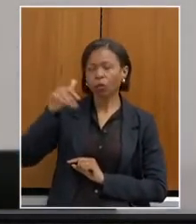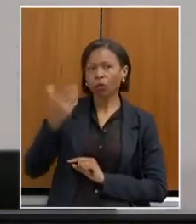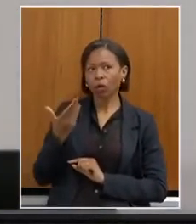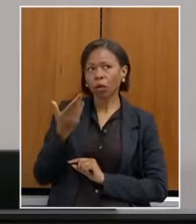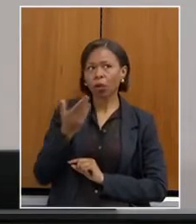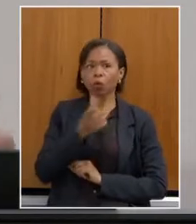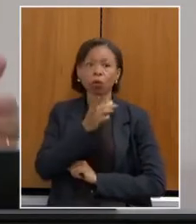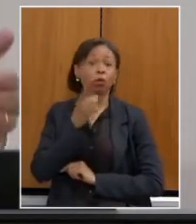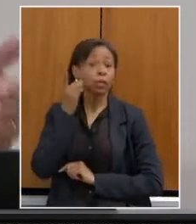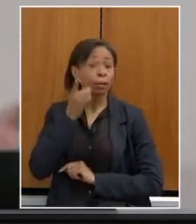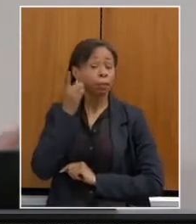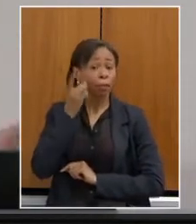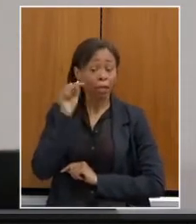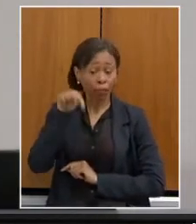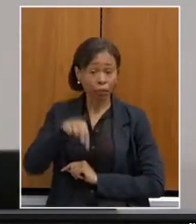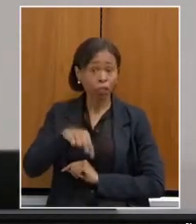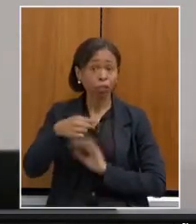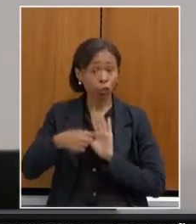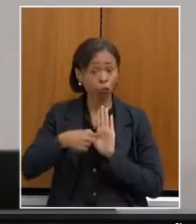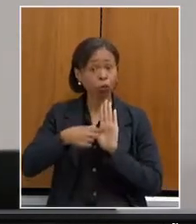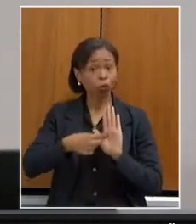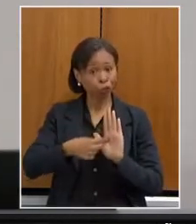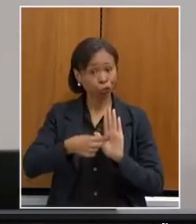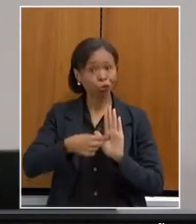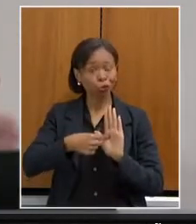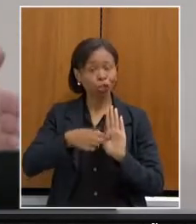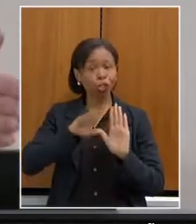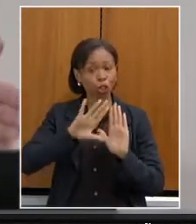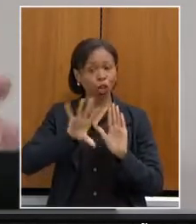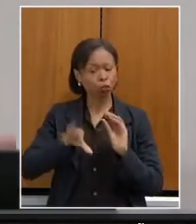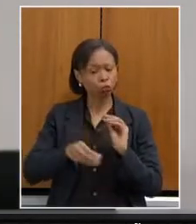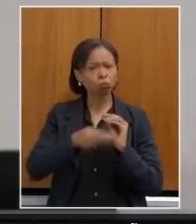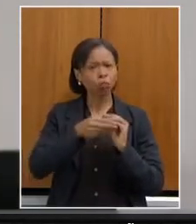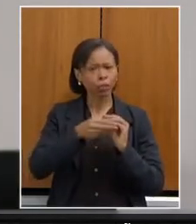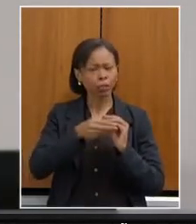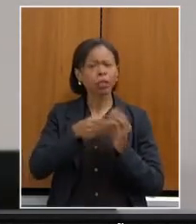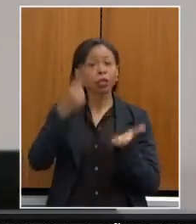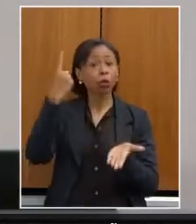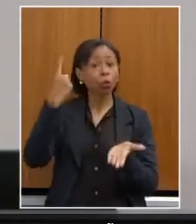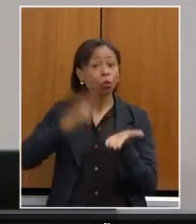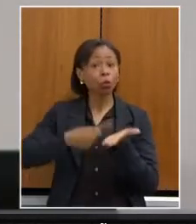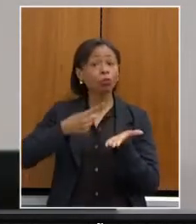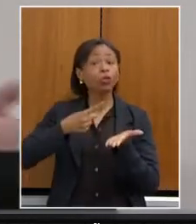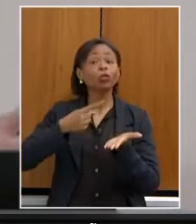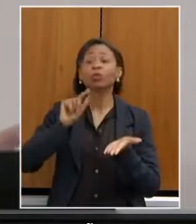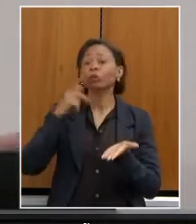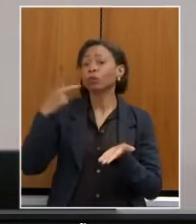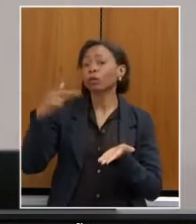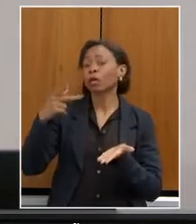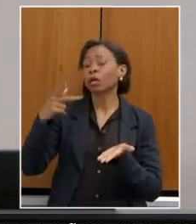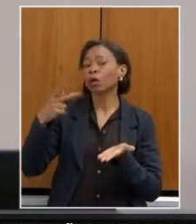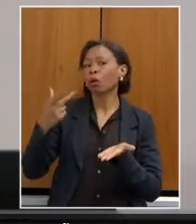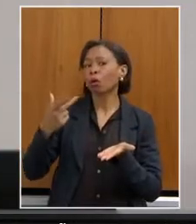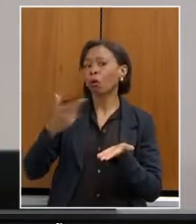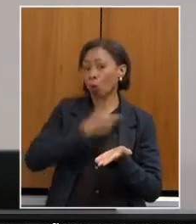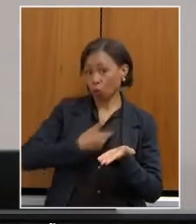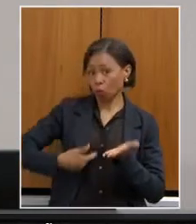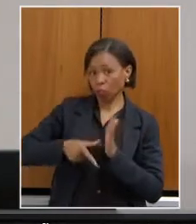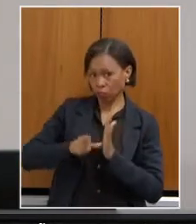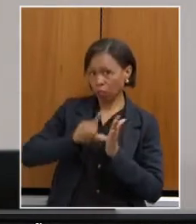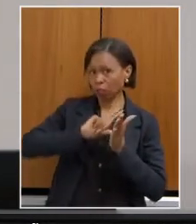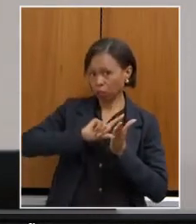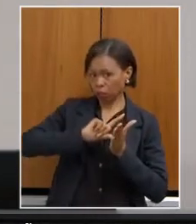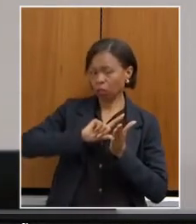apresentamos, inclusive, uma emenda para isso. Havia um compromisso do seu antecessor, ou seja, do governo do Estado,